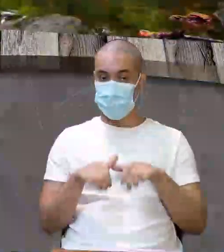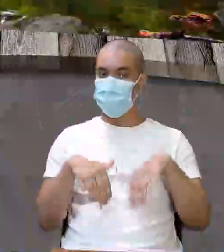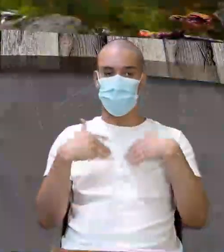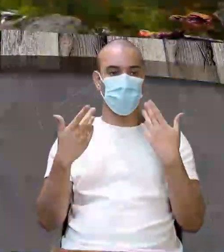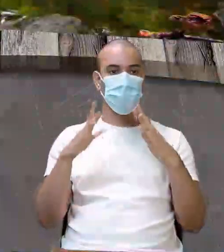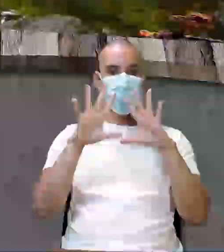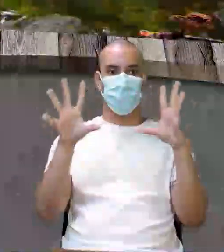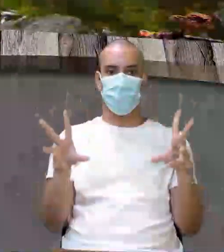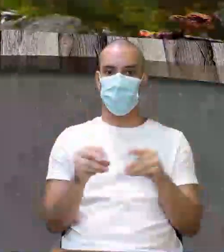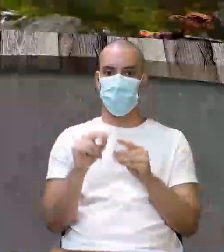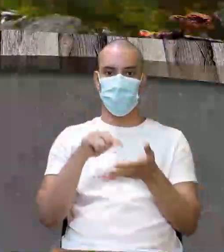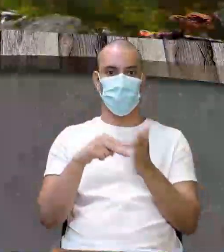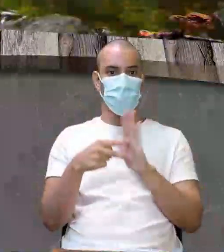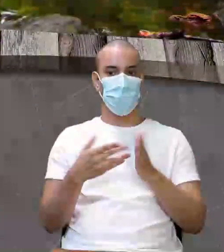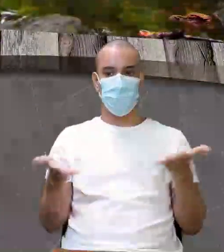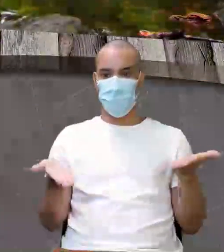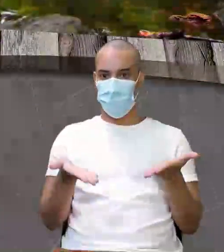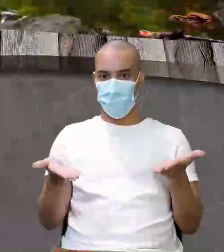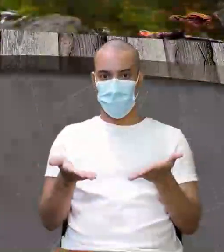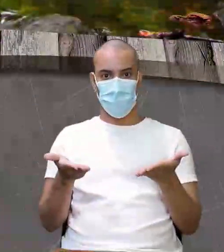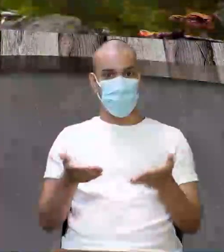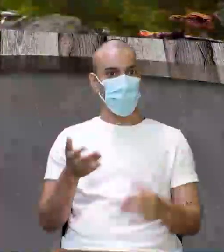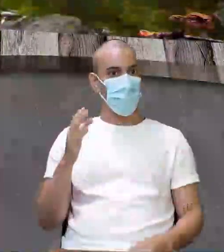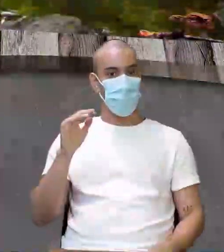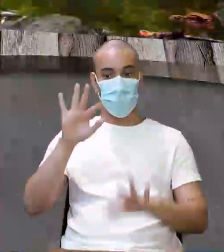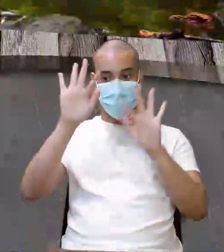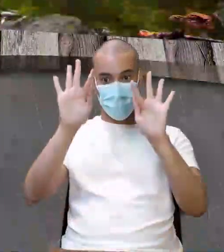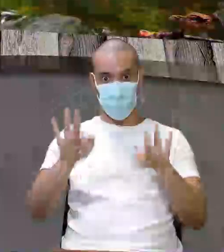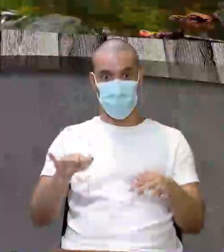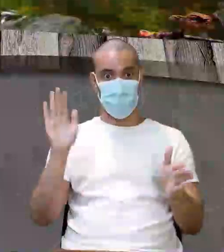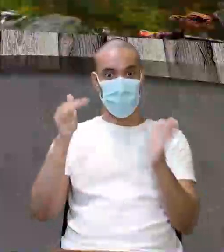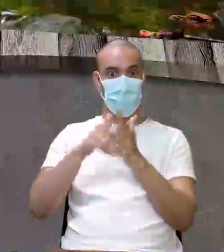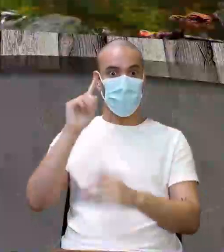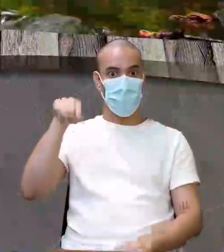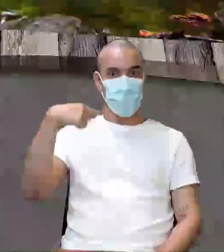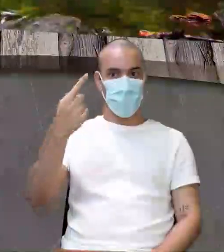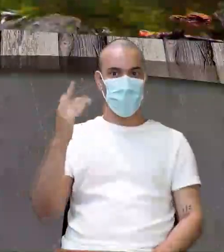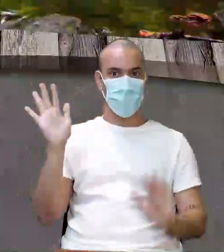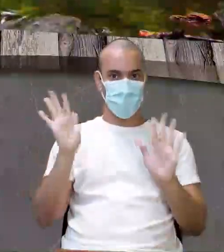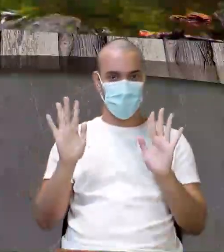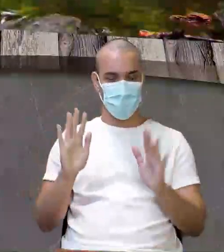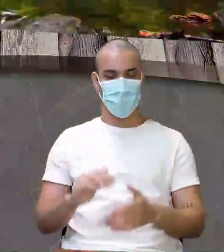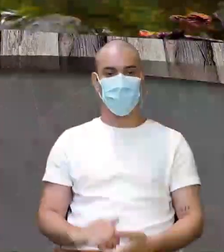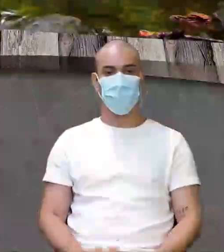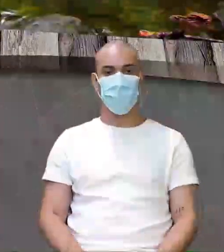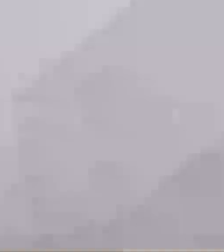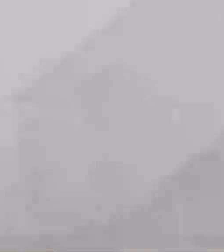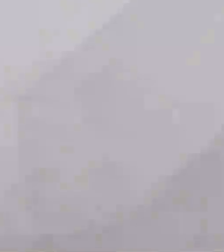Então, é isso que temos para hoje. Vamos ficando por aqui. Até a próxima. Vamos lá.